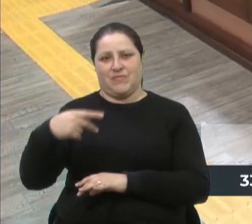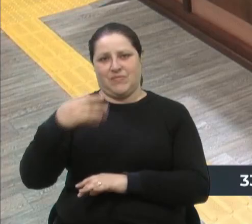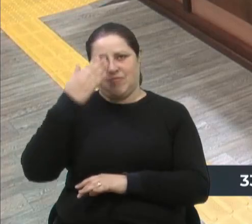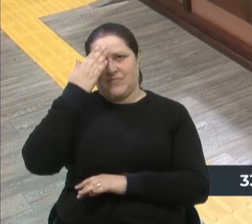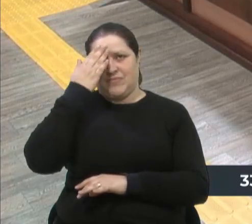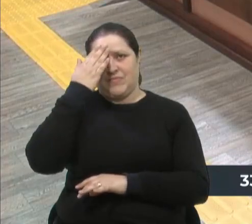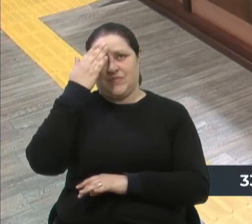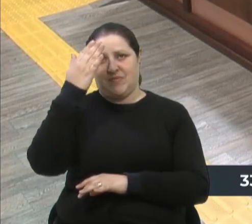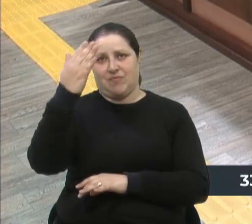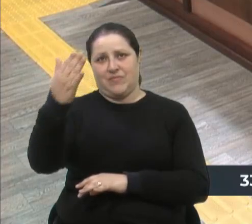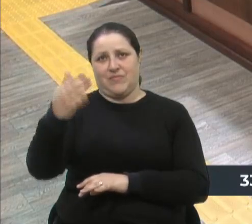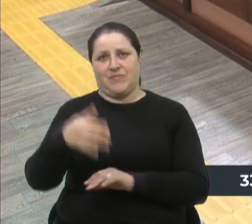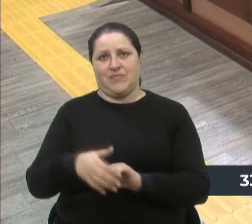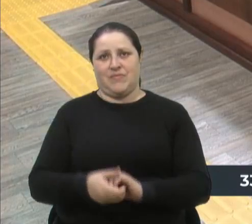Obrigado.